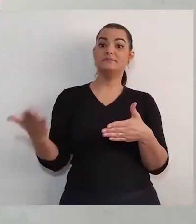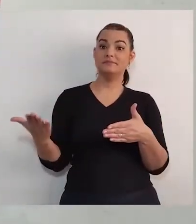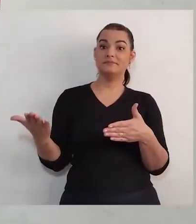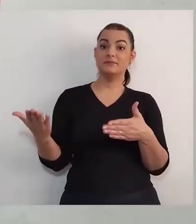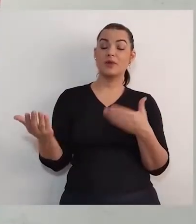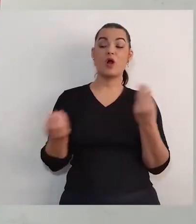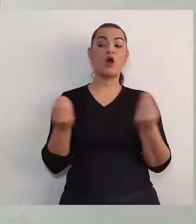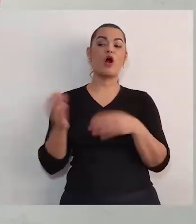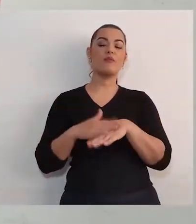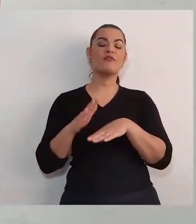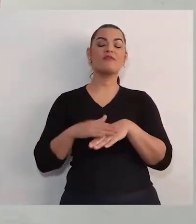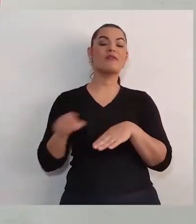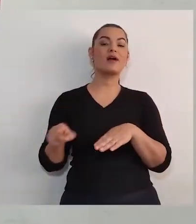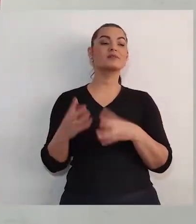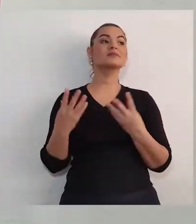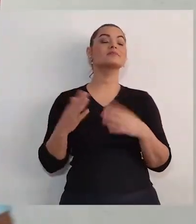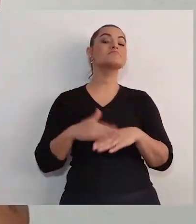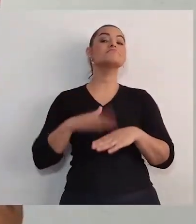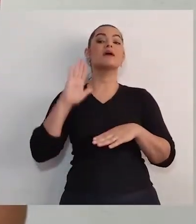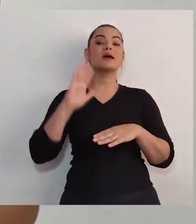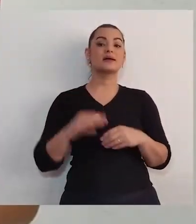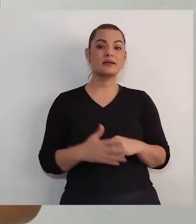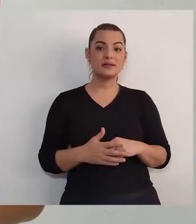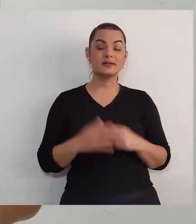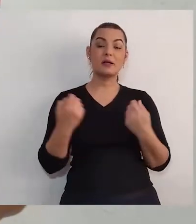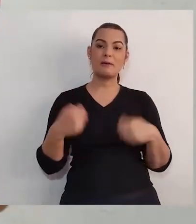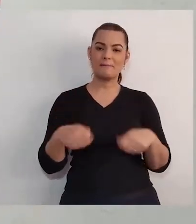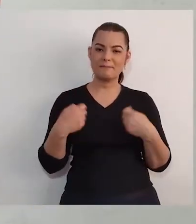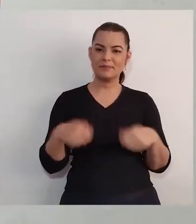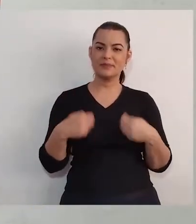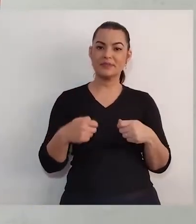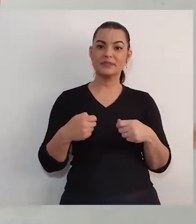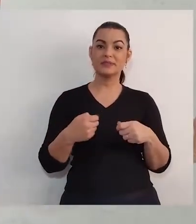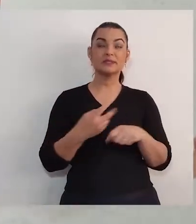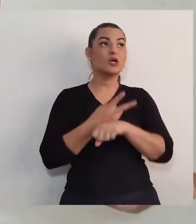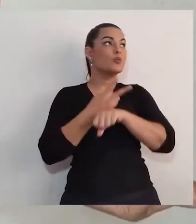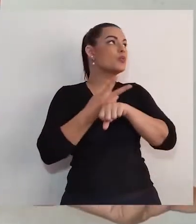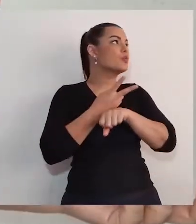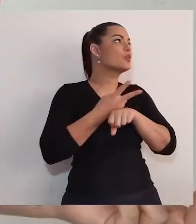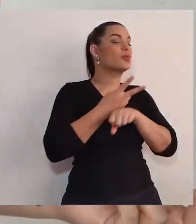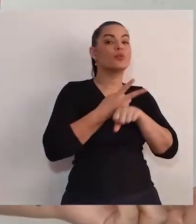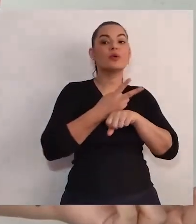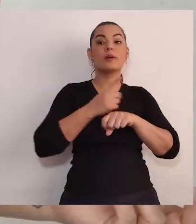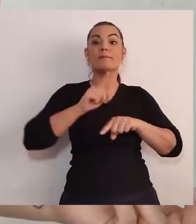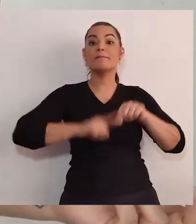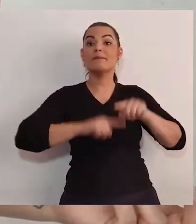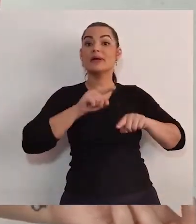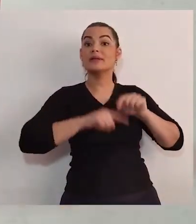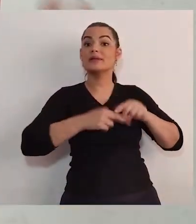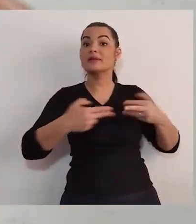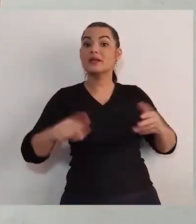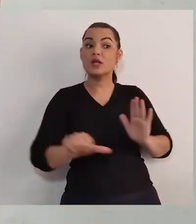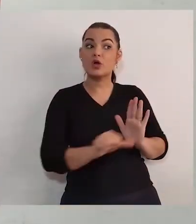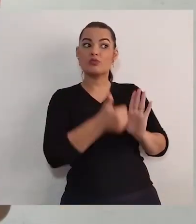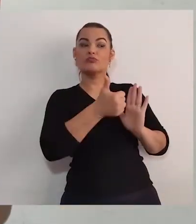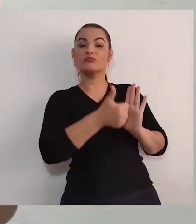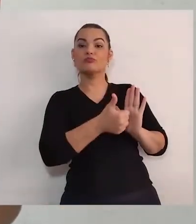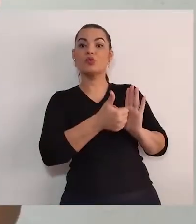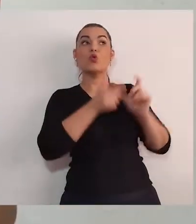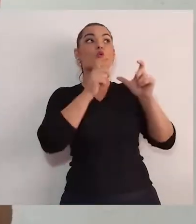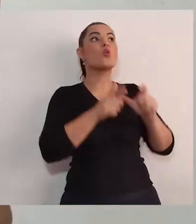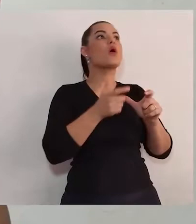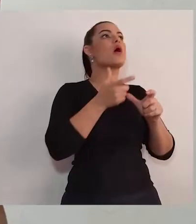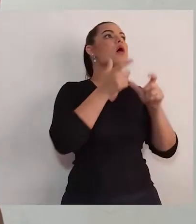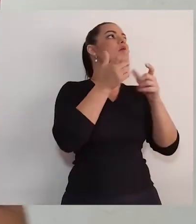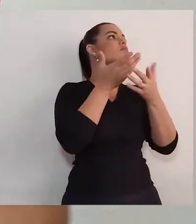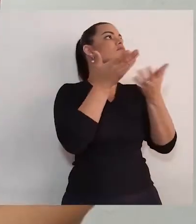produzir mais, ela vai precisar buscar matéria-prima em algum lugar. E a maior parte